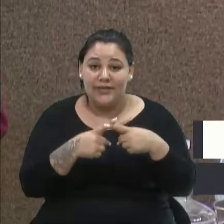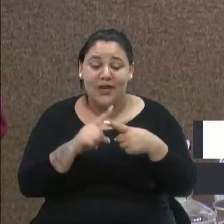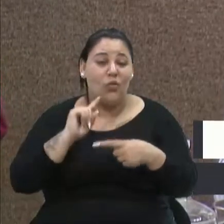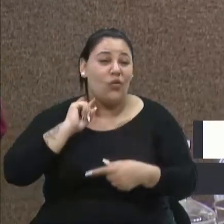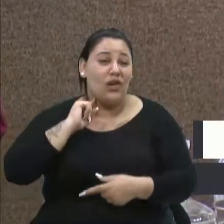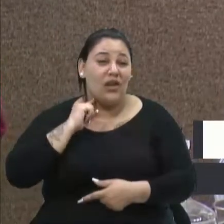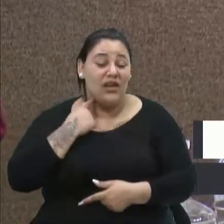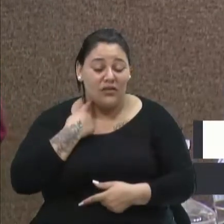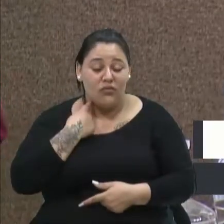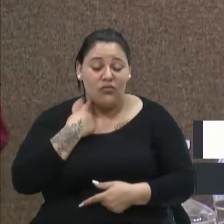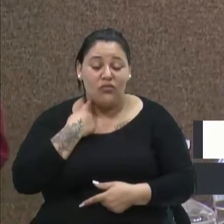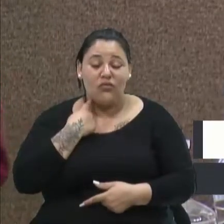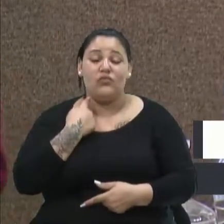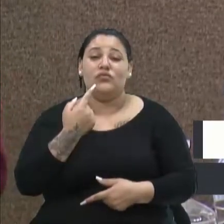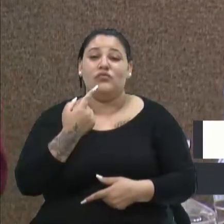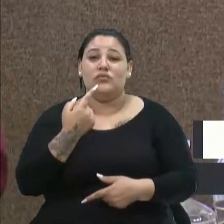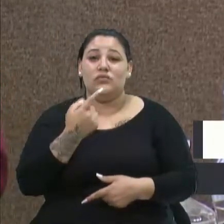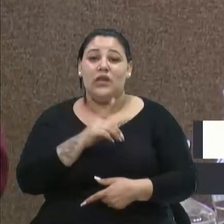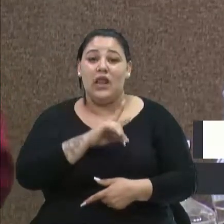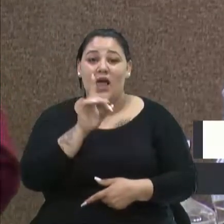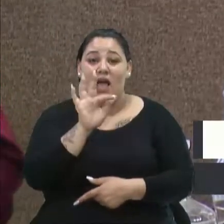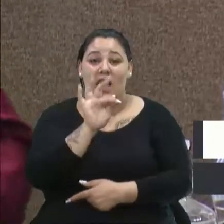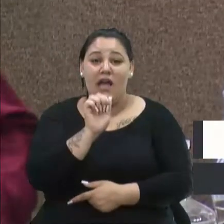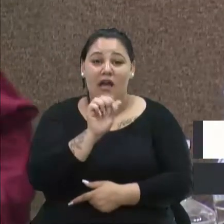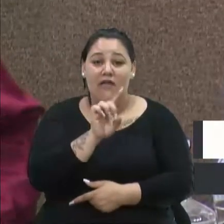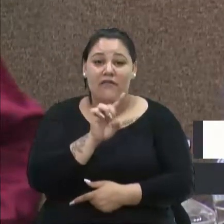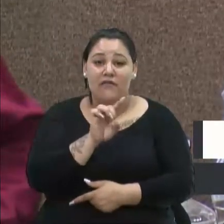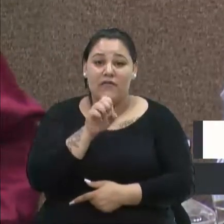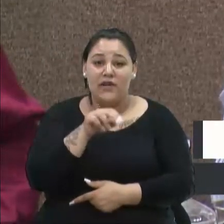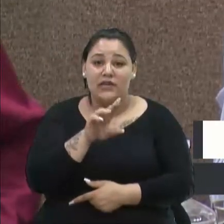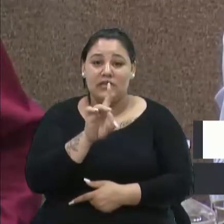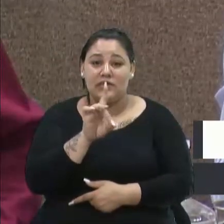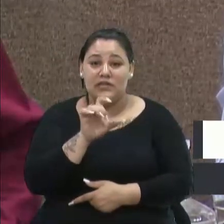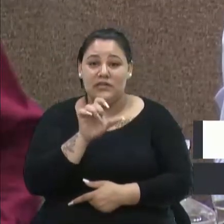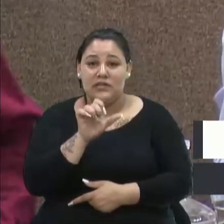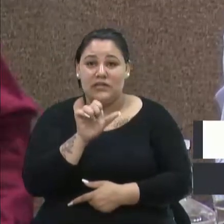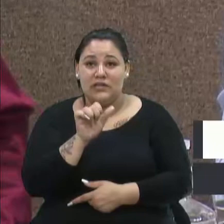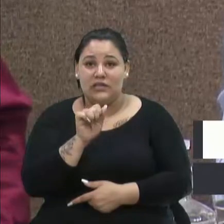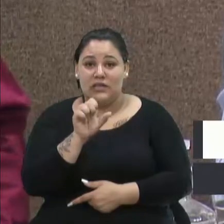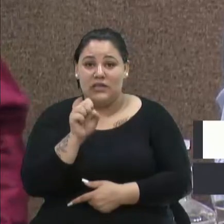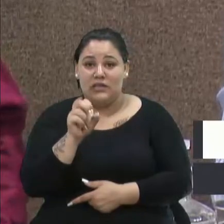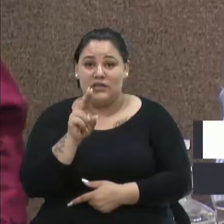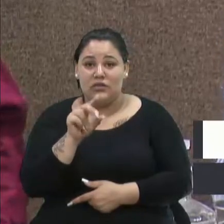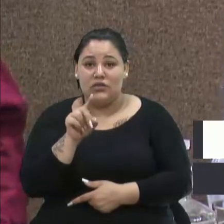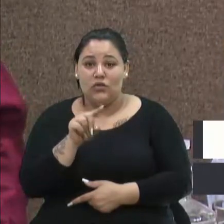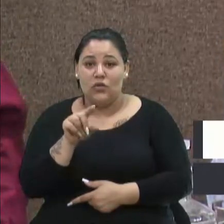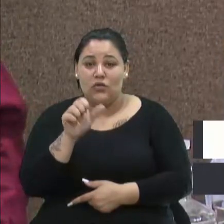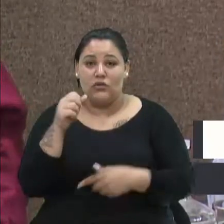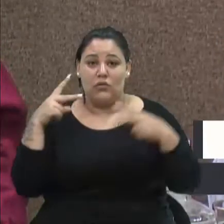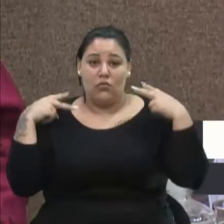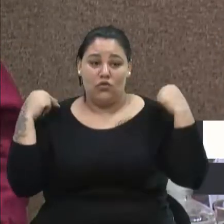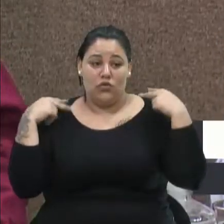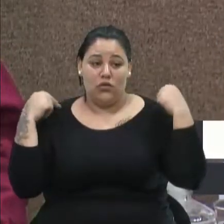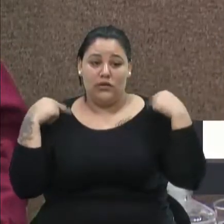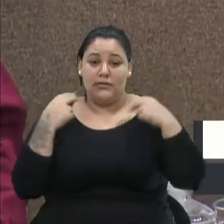A carregadeira de Fazenda Souza, o motorista dirige sentado numa caixa de fruta, porque nem banco não